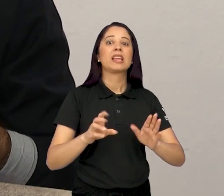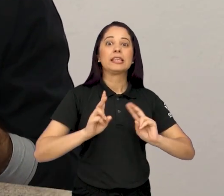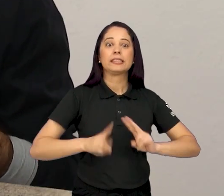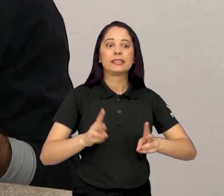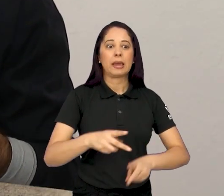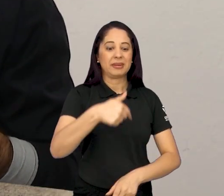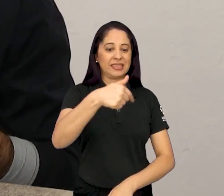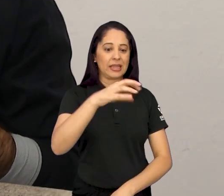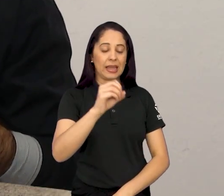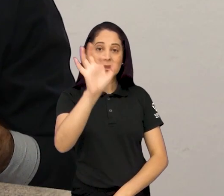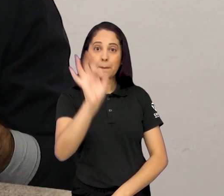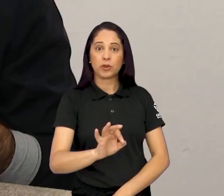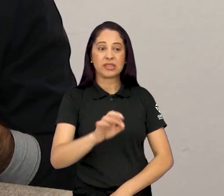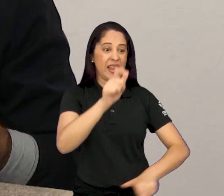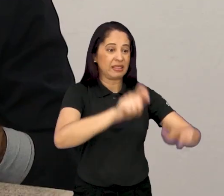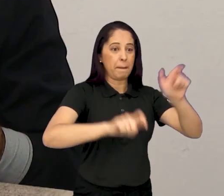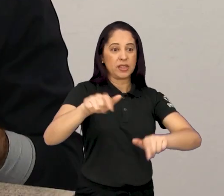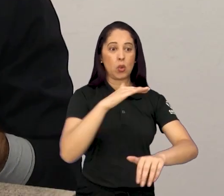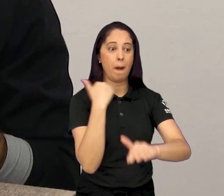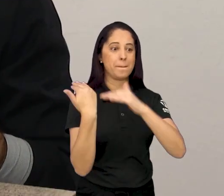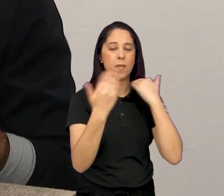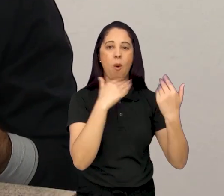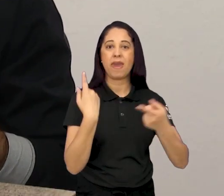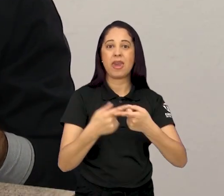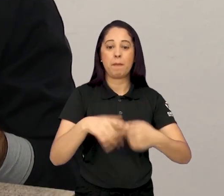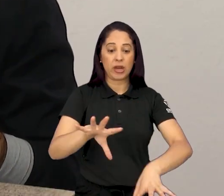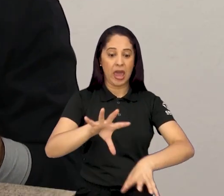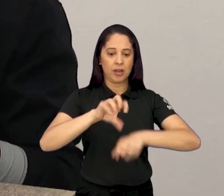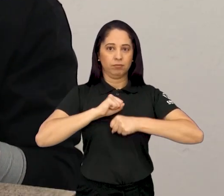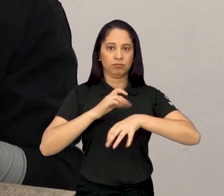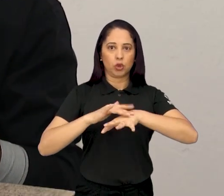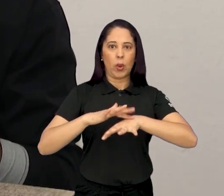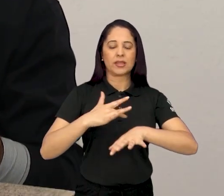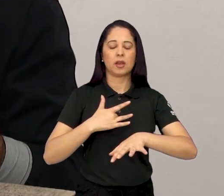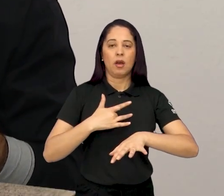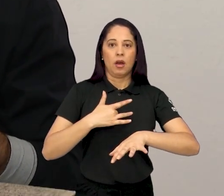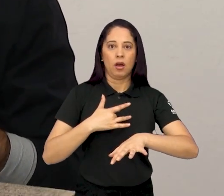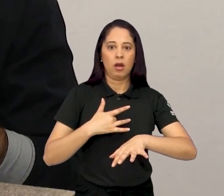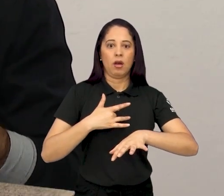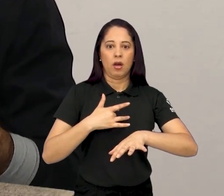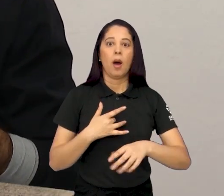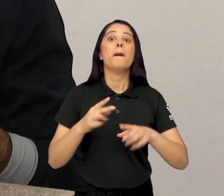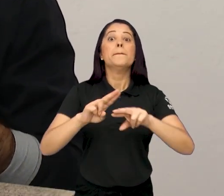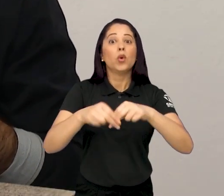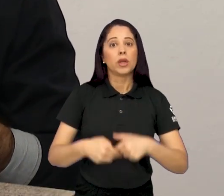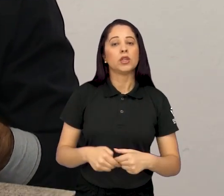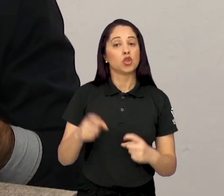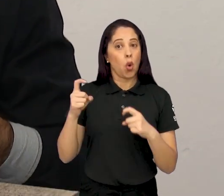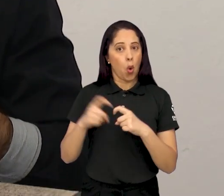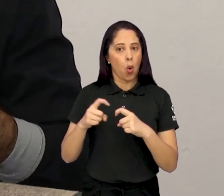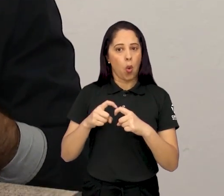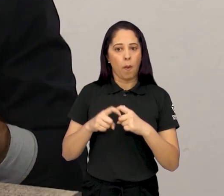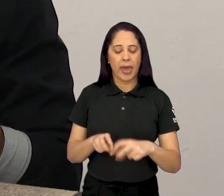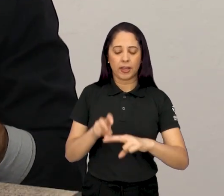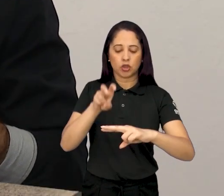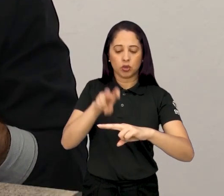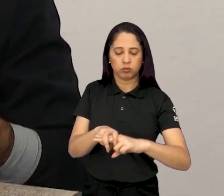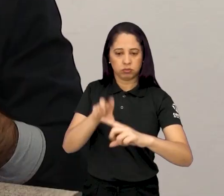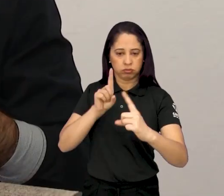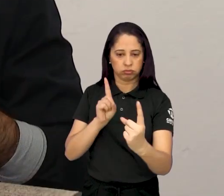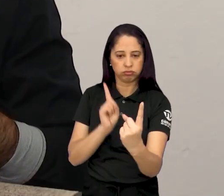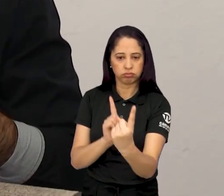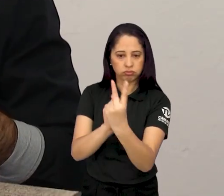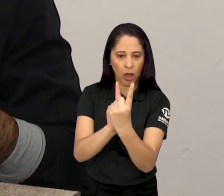era de 70% por causa da tuberculose. Por isso, pessoas como o Dr. Nelson Dávila sentavam em consultórios como